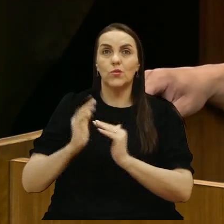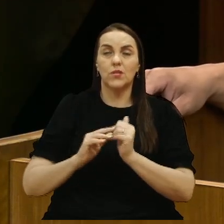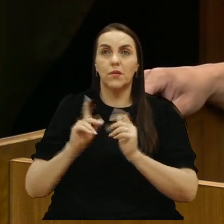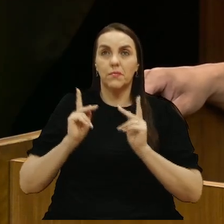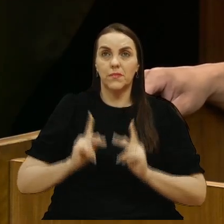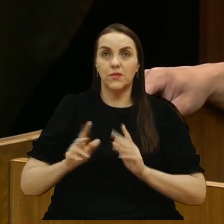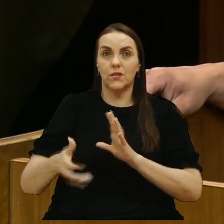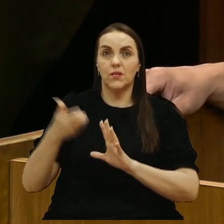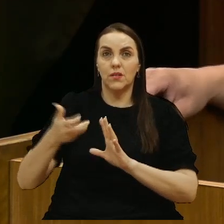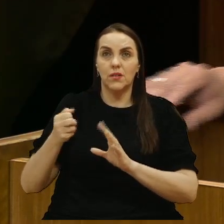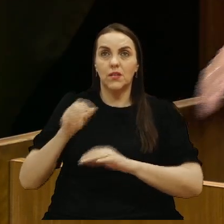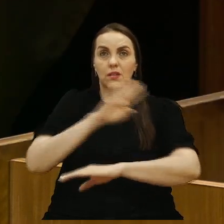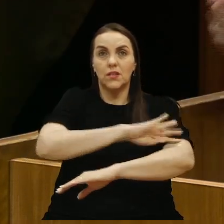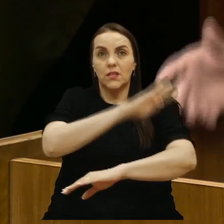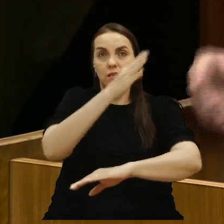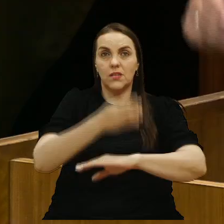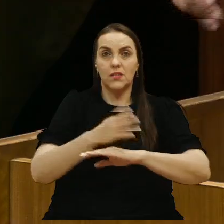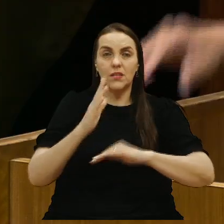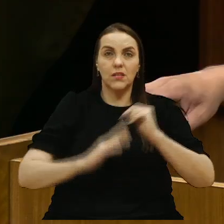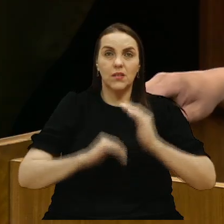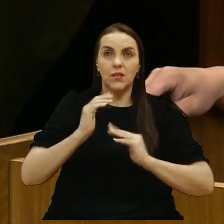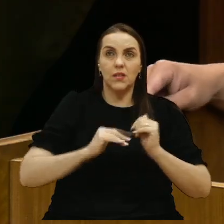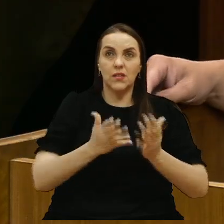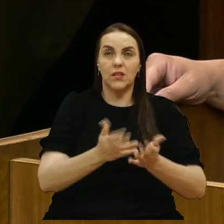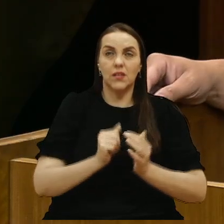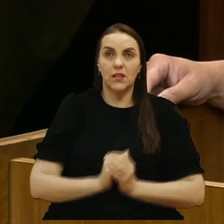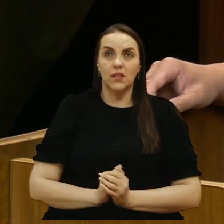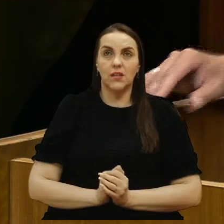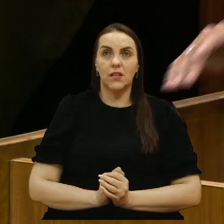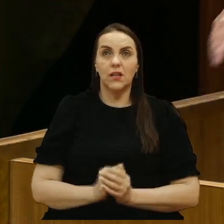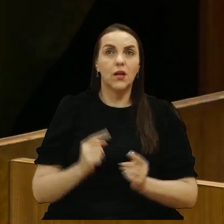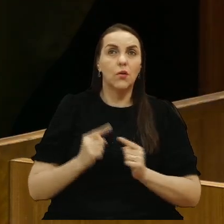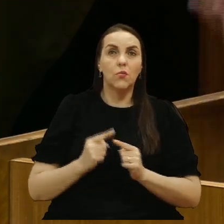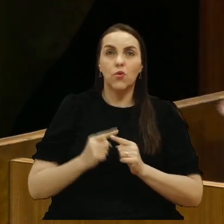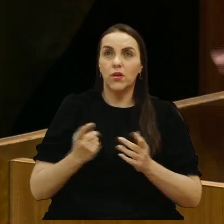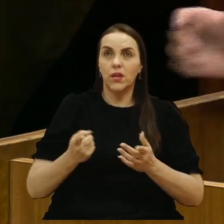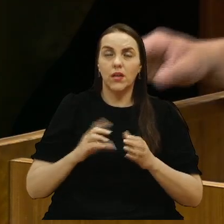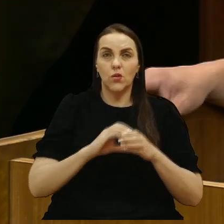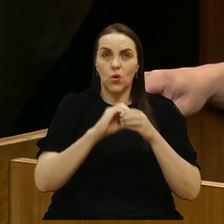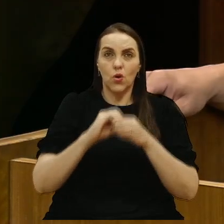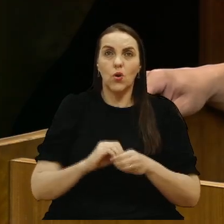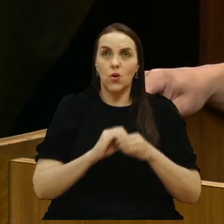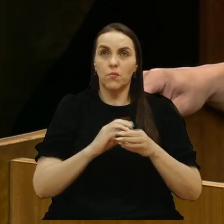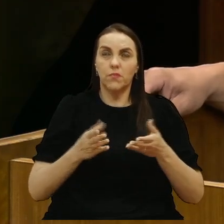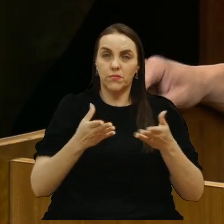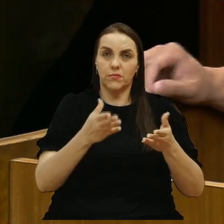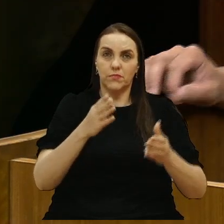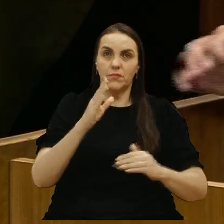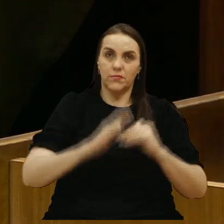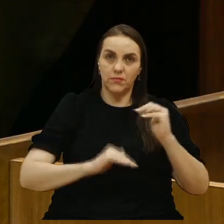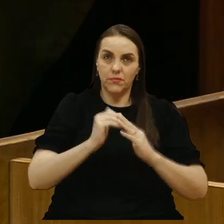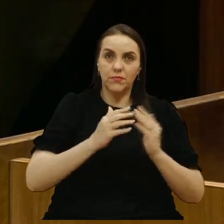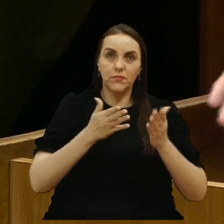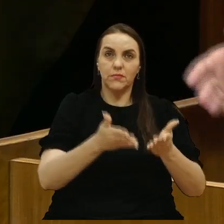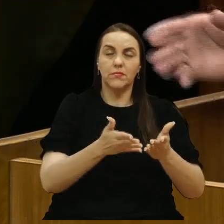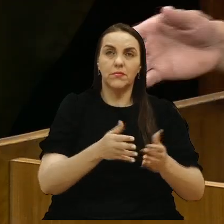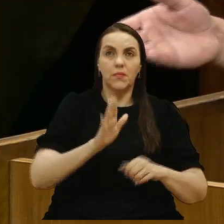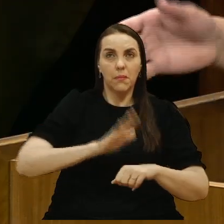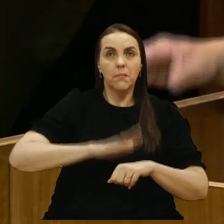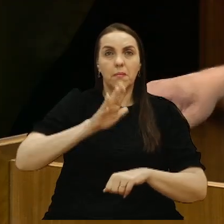aqueles pavilhão lá de uma vez? Por que não coloca uma cooperativa montada lá? Seria muito